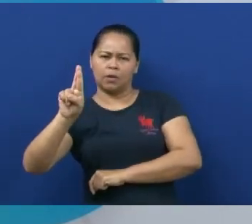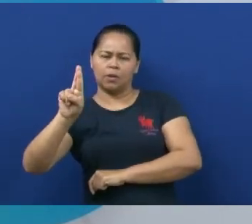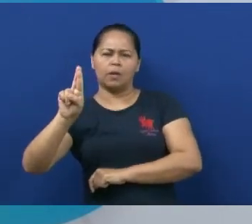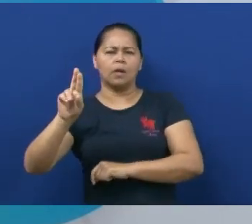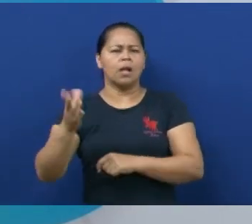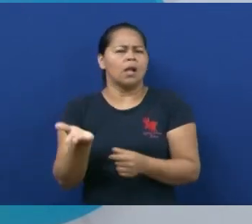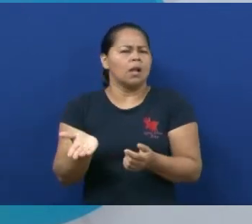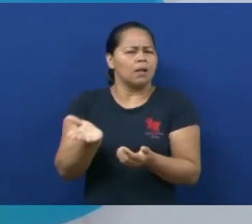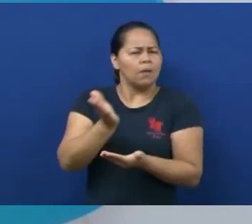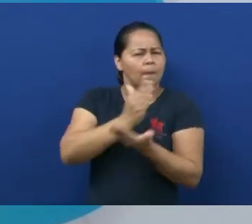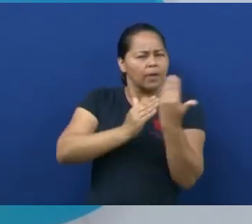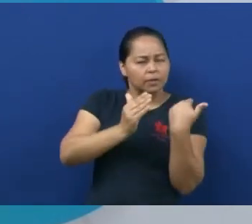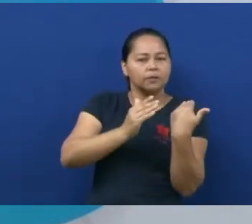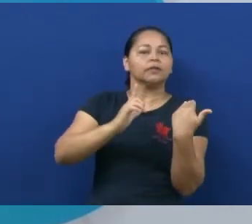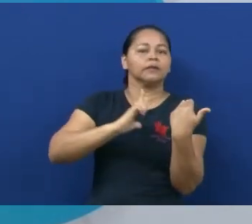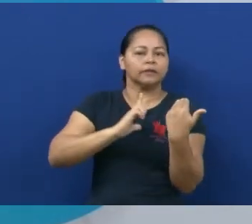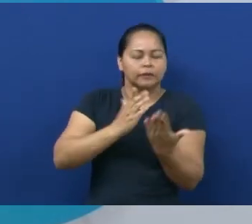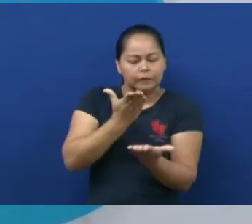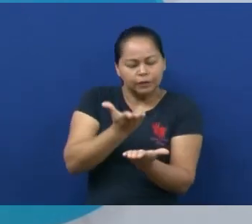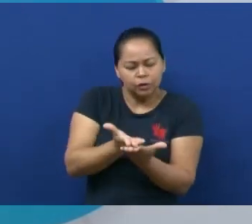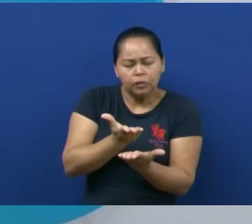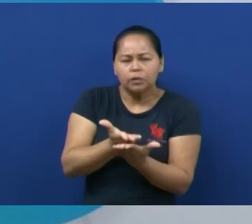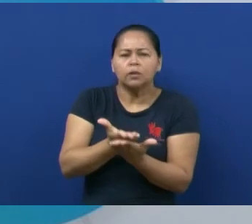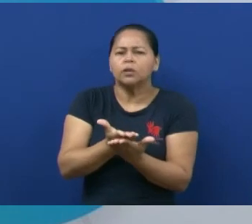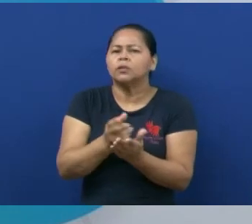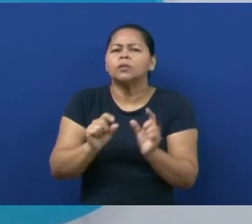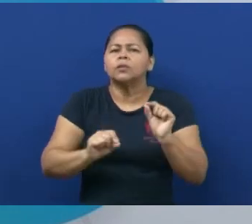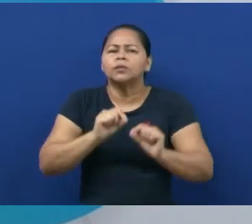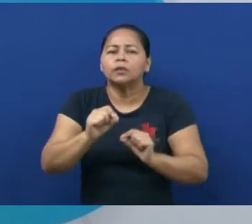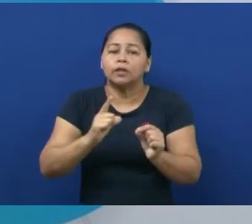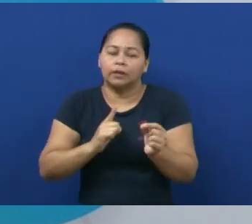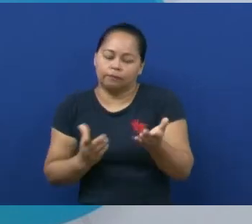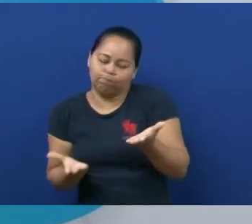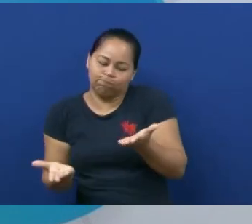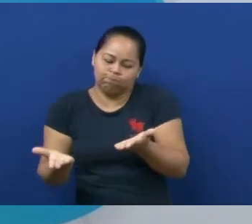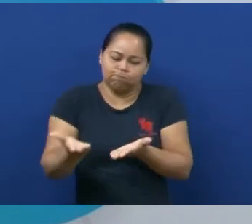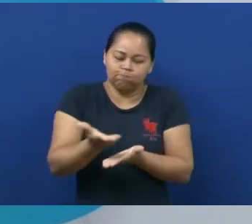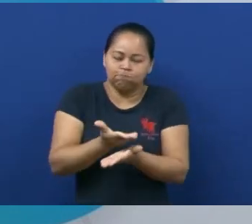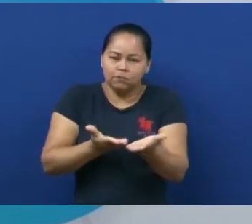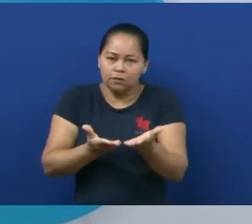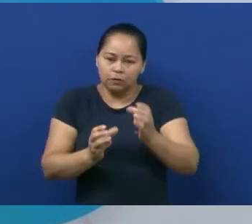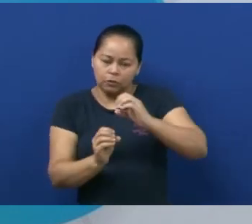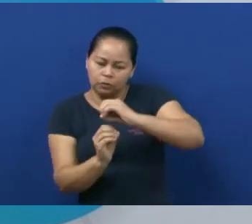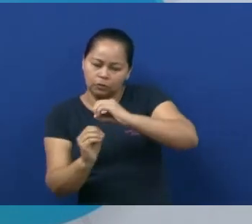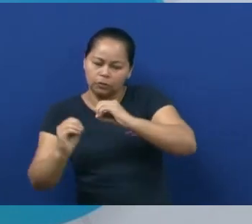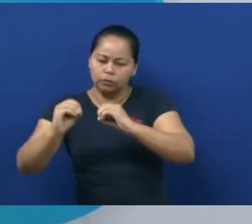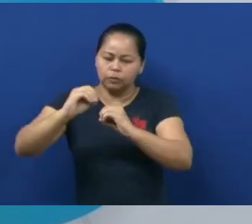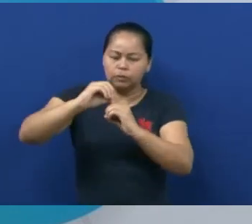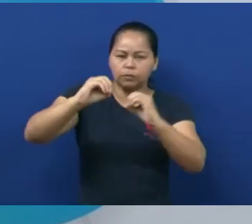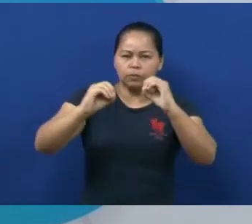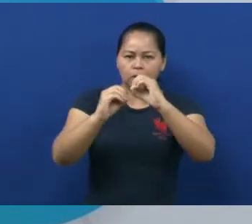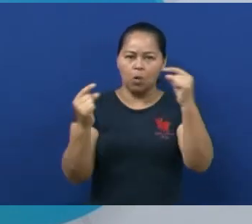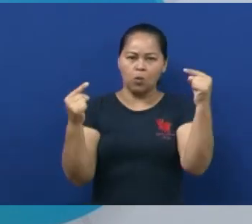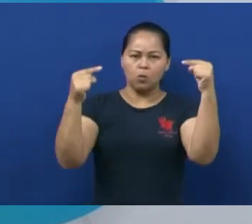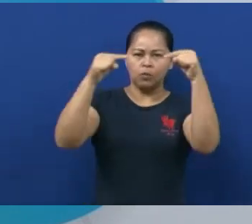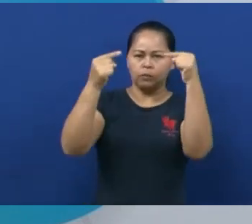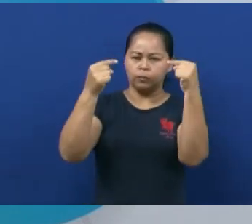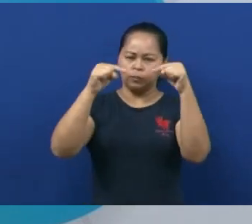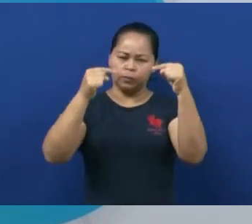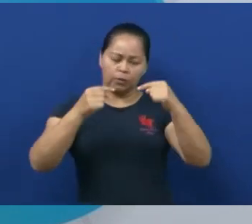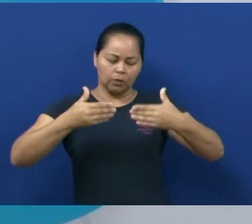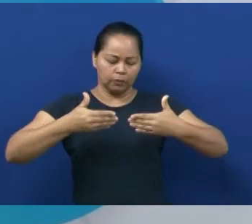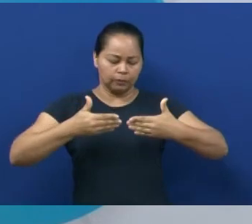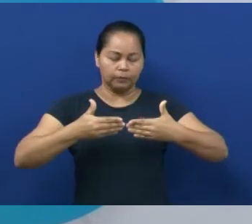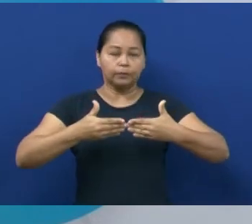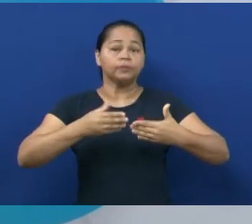esse conteúdo quando estamos estudando interações intermoleculares e ligações químicas. Na segunda série,